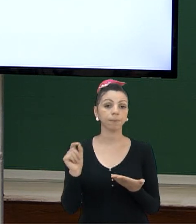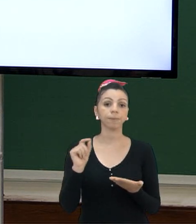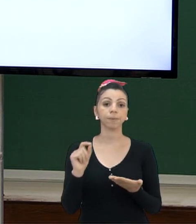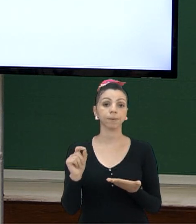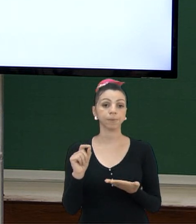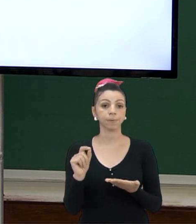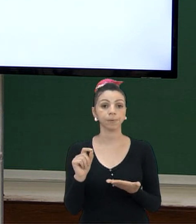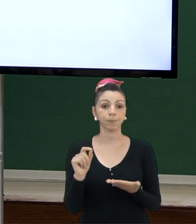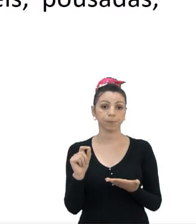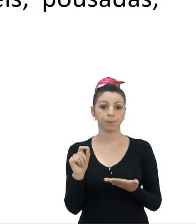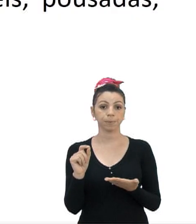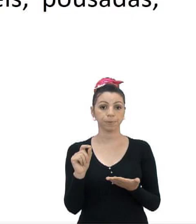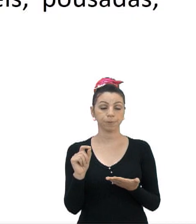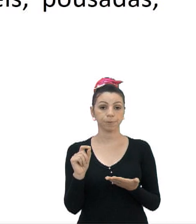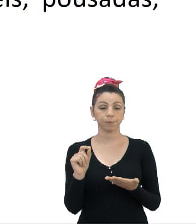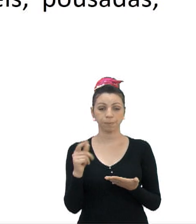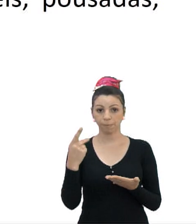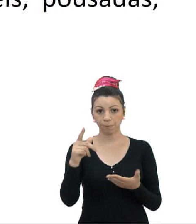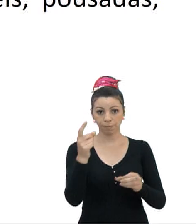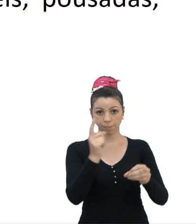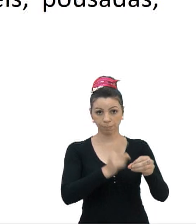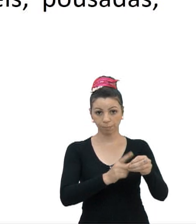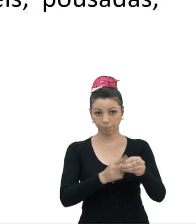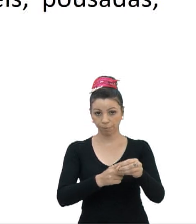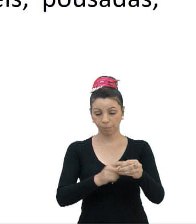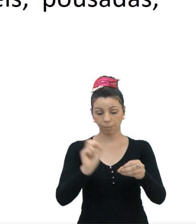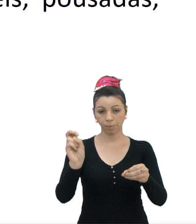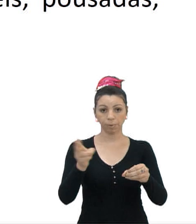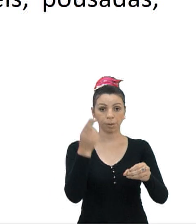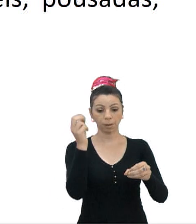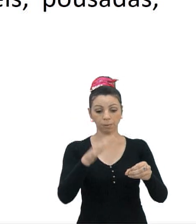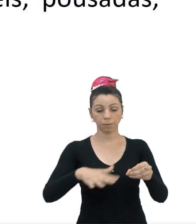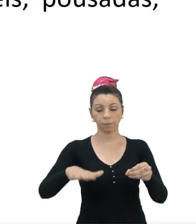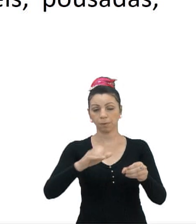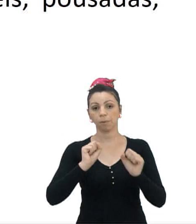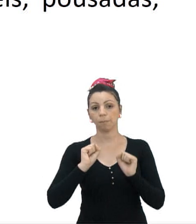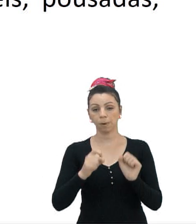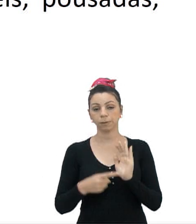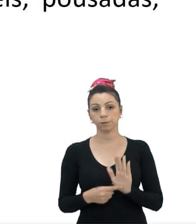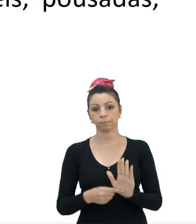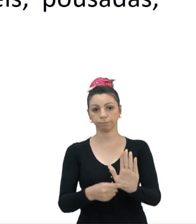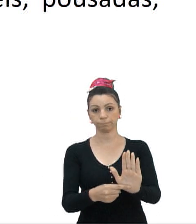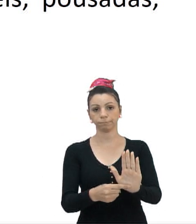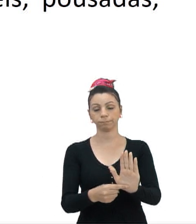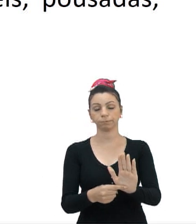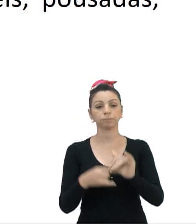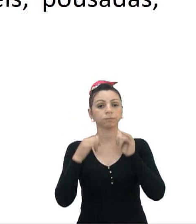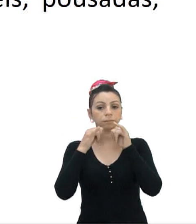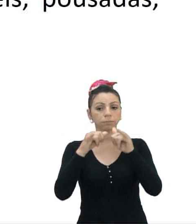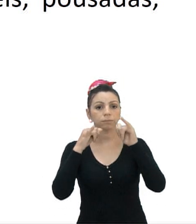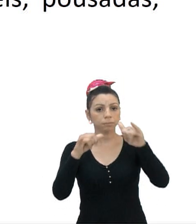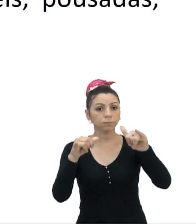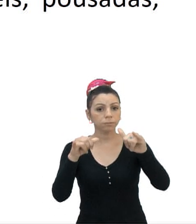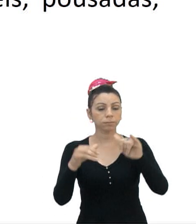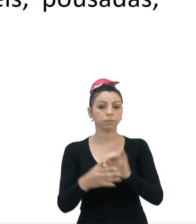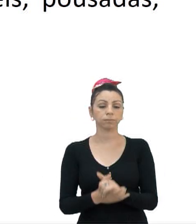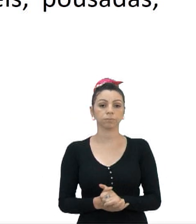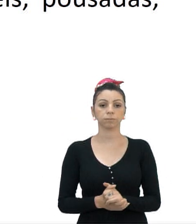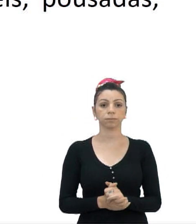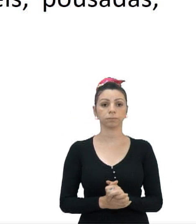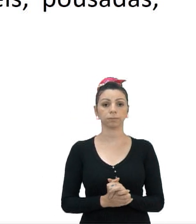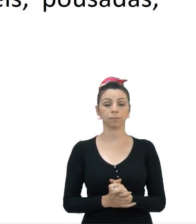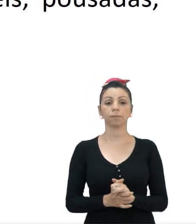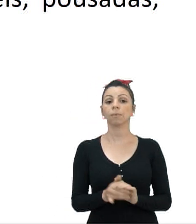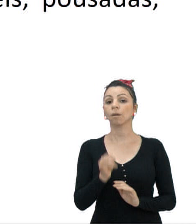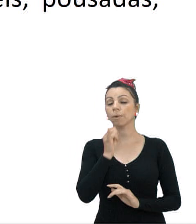quais itens a sua cidade ou região pode oferecer como publicidade. Então o que você vai ter que pensar?